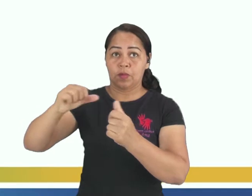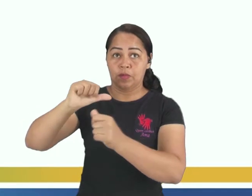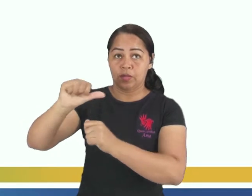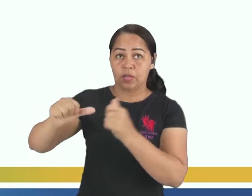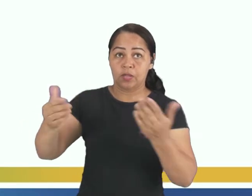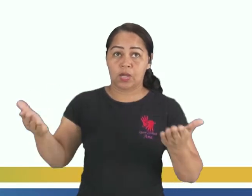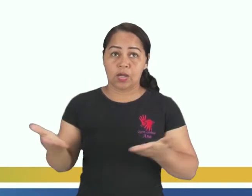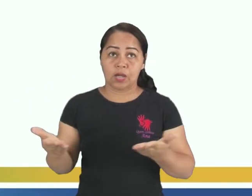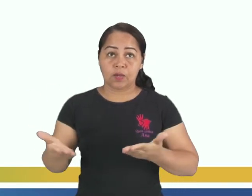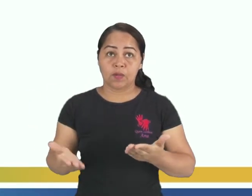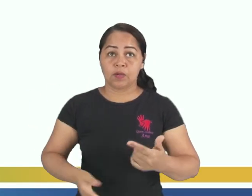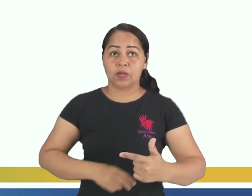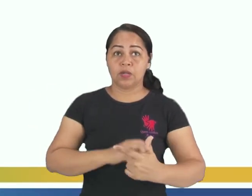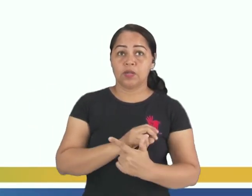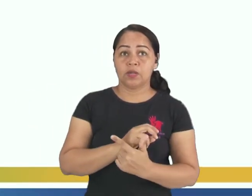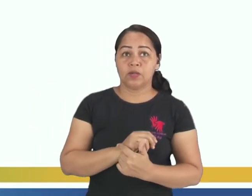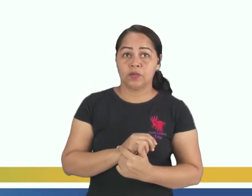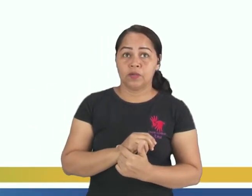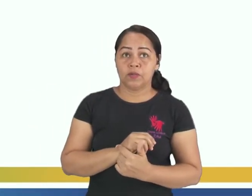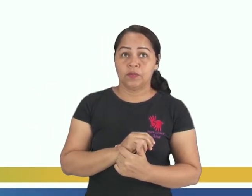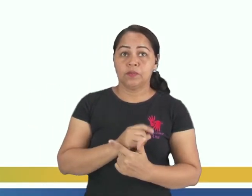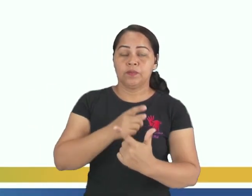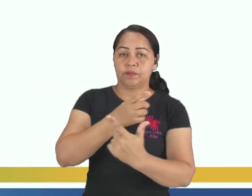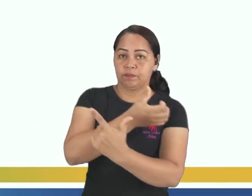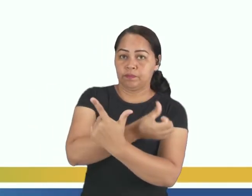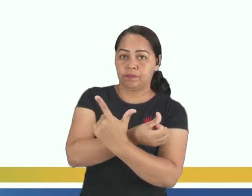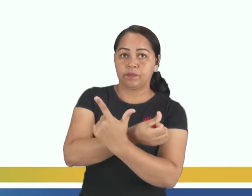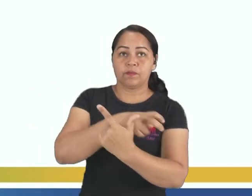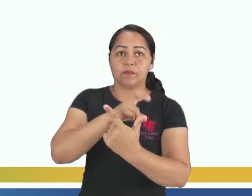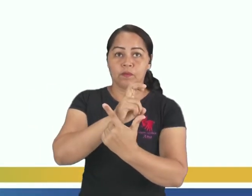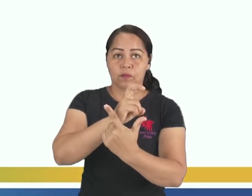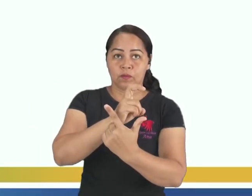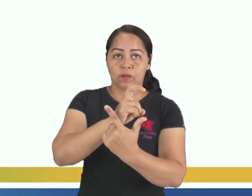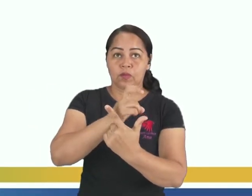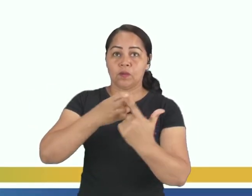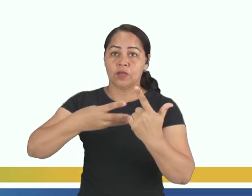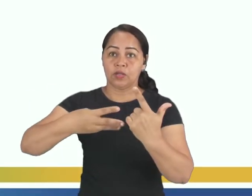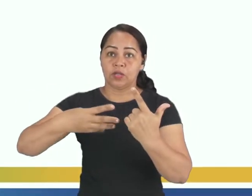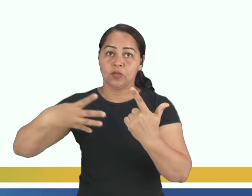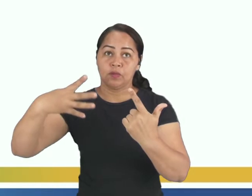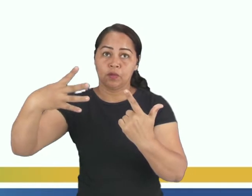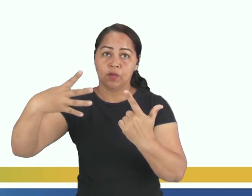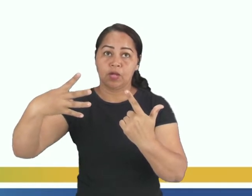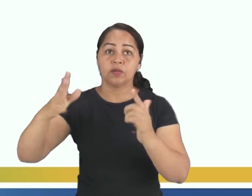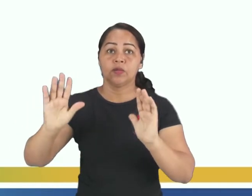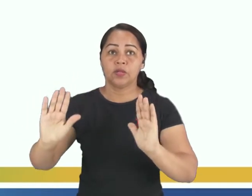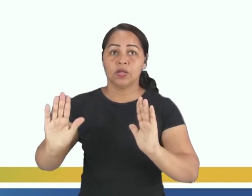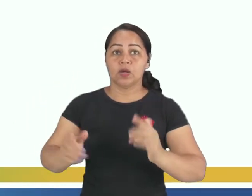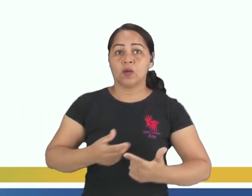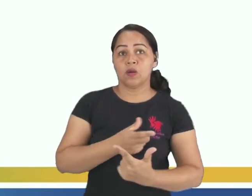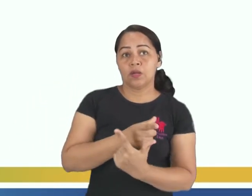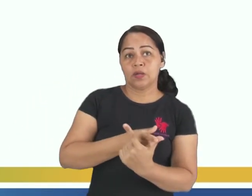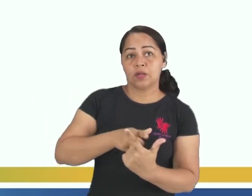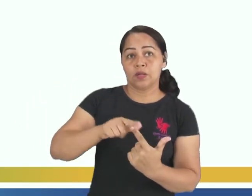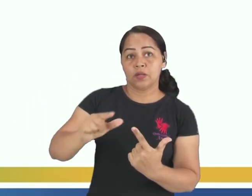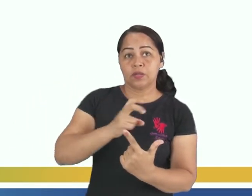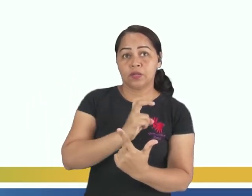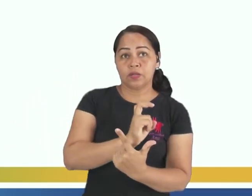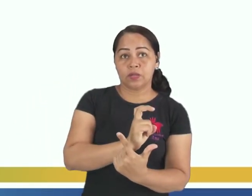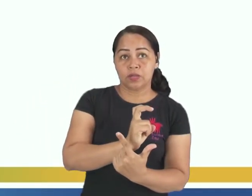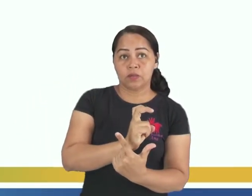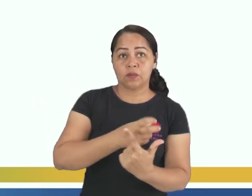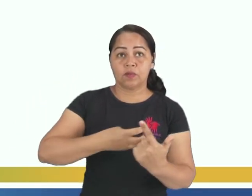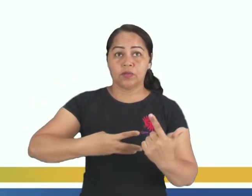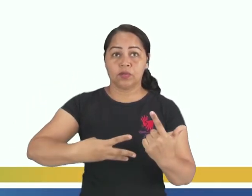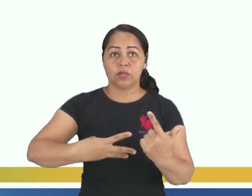multiplicado pela raiz quinta de 3 elevado a 4 sobre a raiz quinta de 3 multiplicada pela raiz